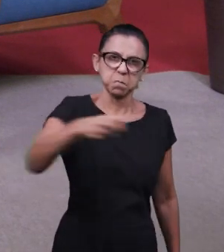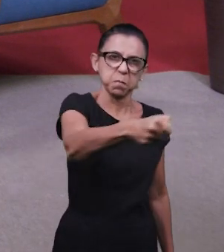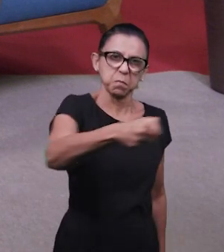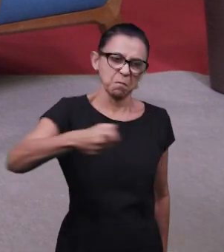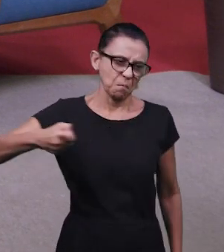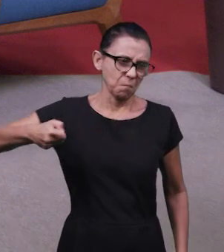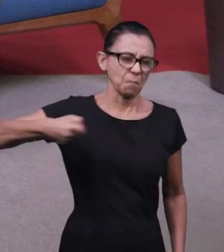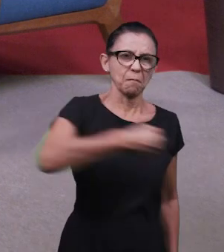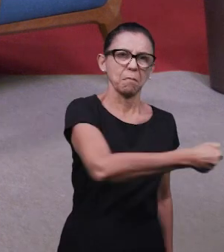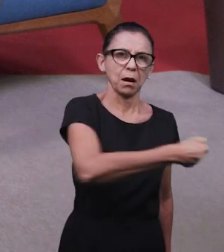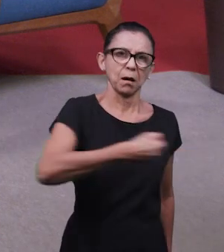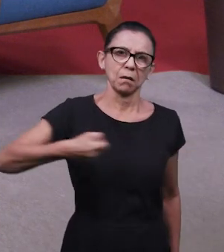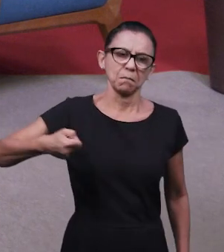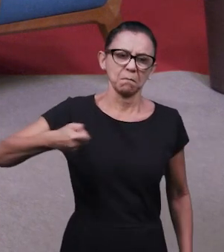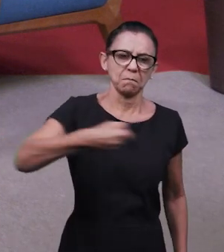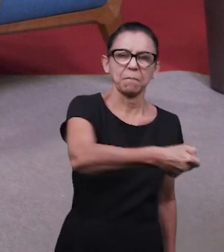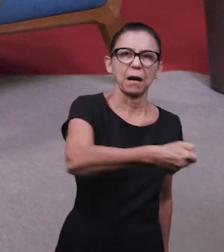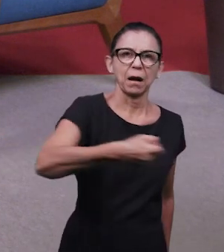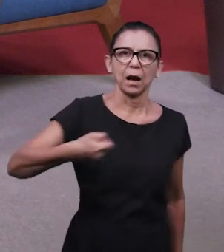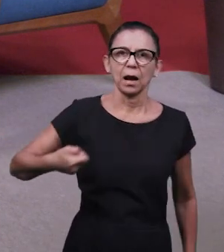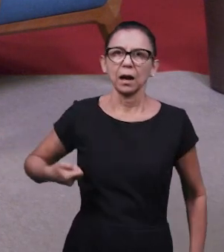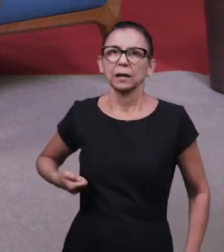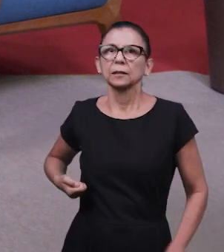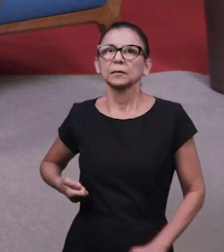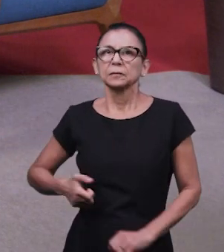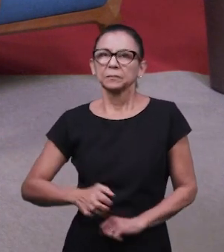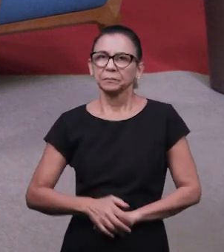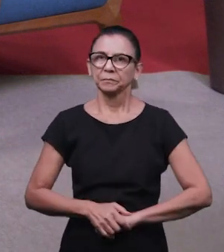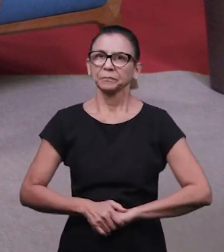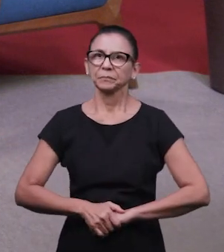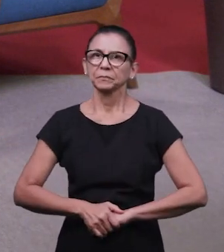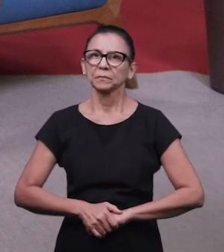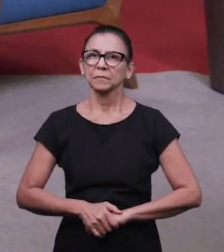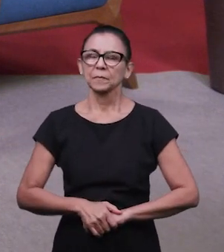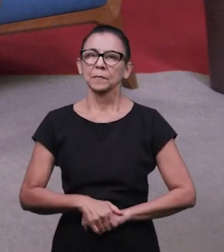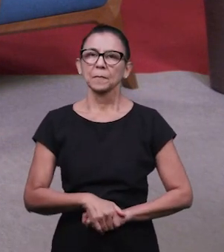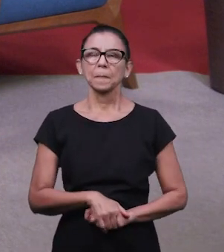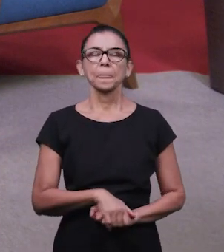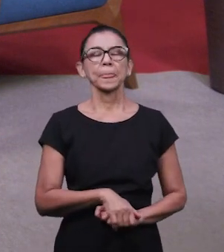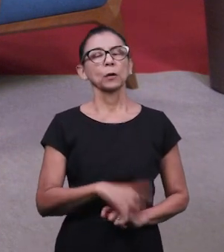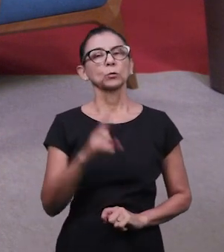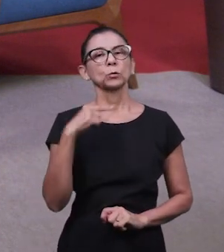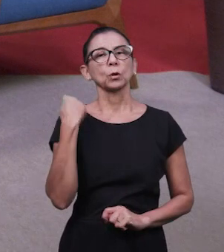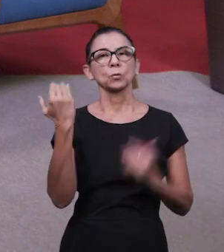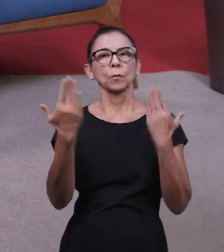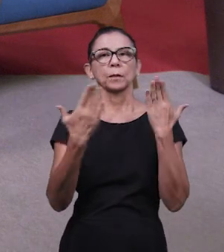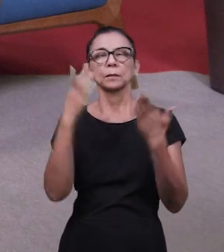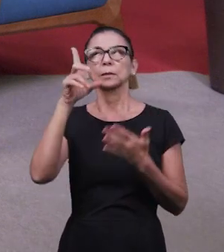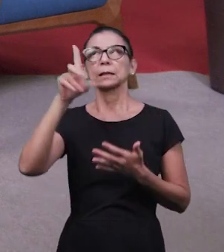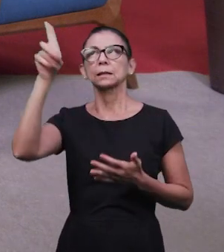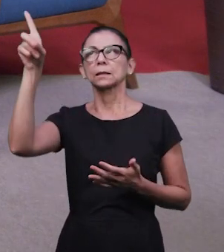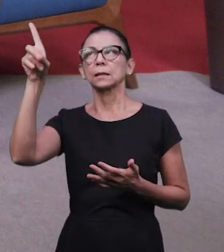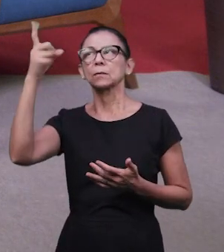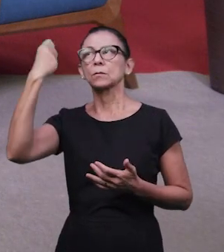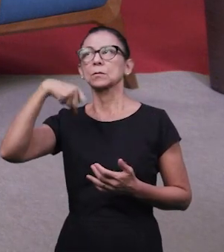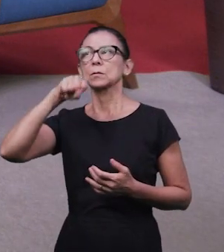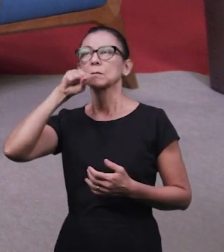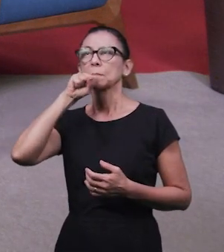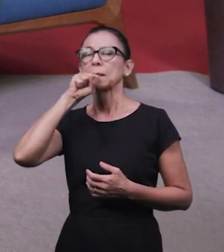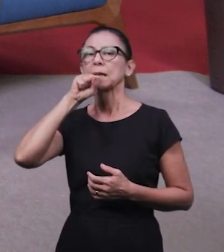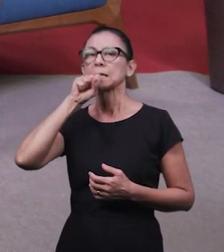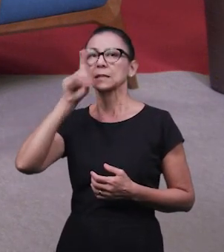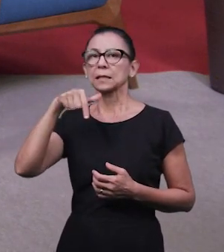lutado dentro daquela batalha. Na verdade, a forma dele de lutar foi um ataque. Ele usou